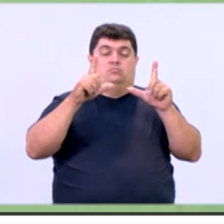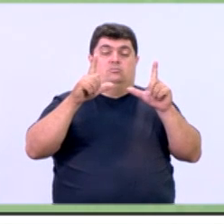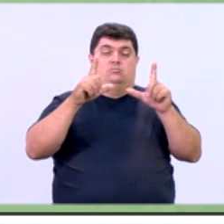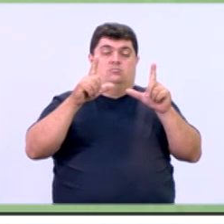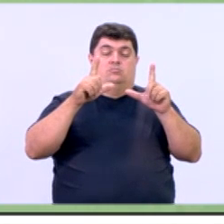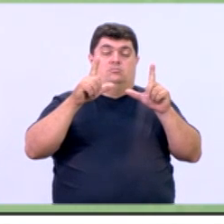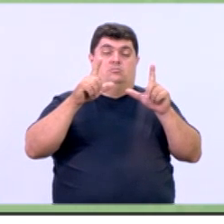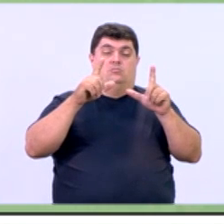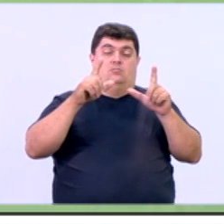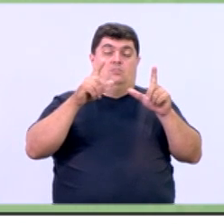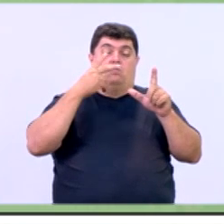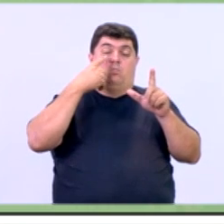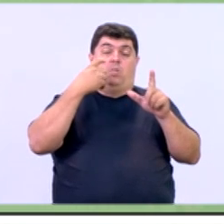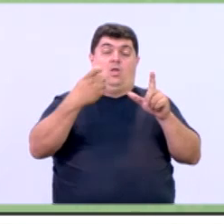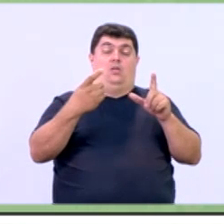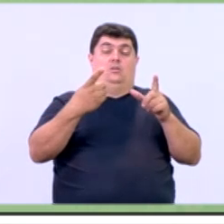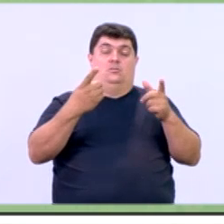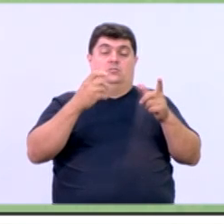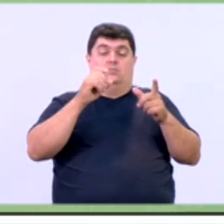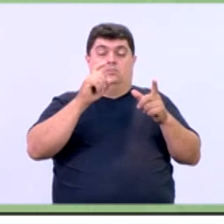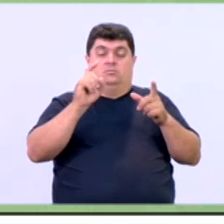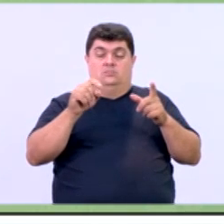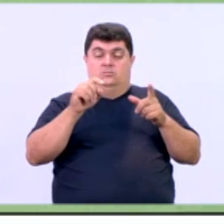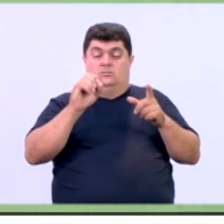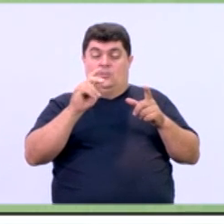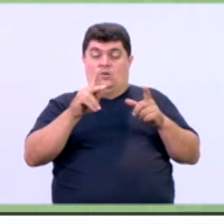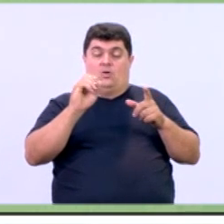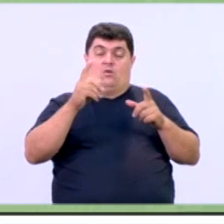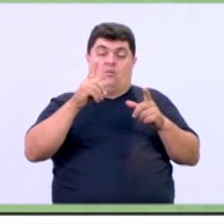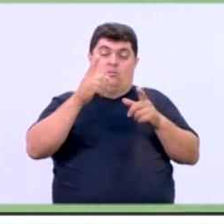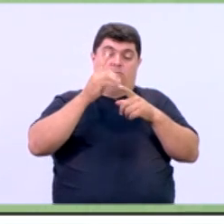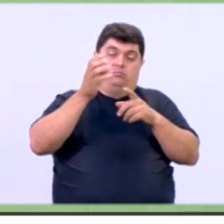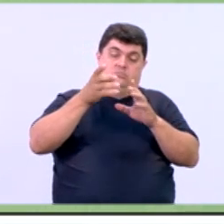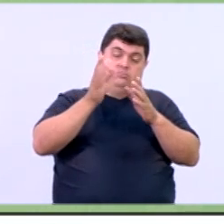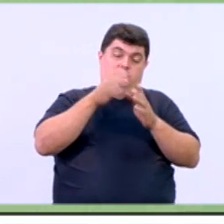ou confirme. Ou não está fazendo nada disso.